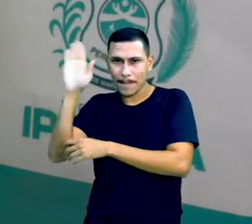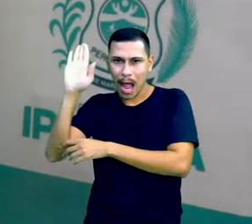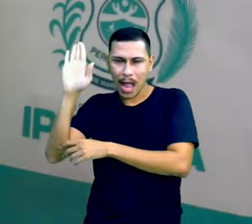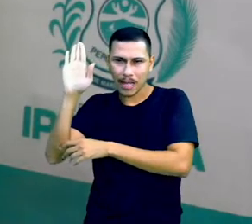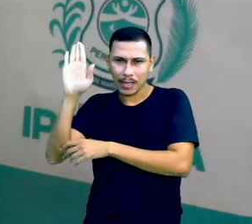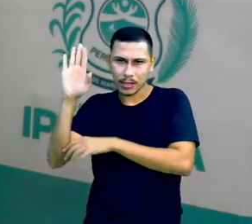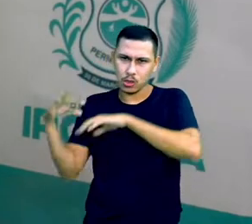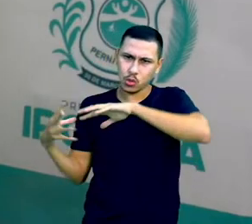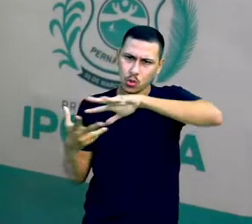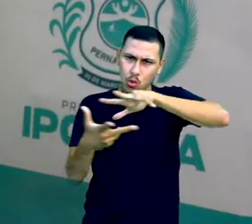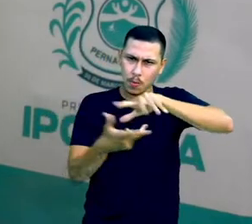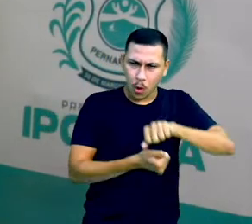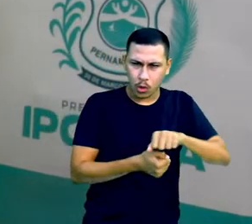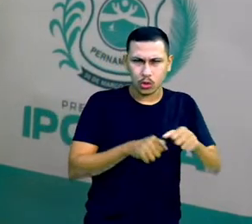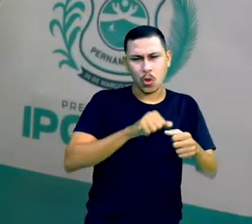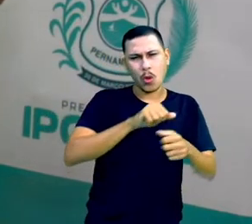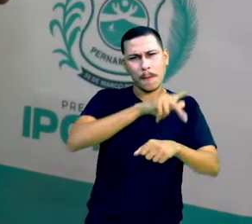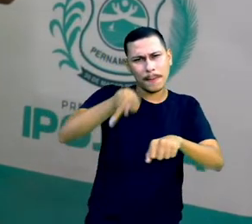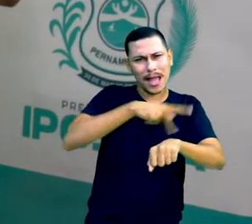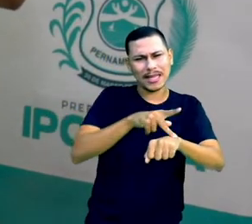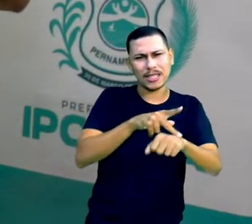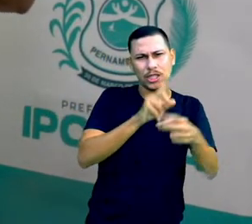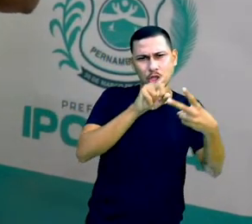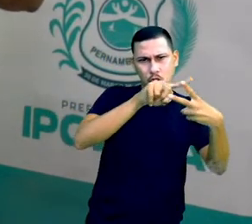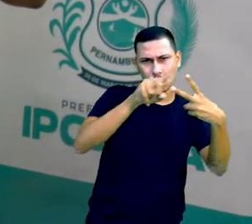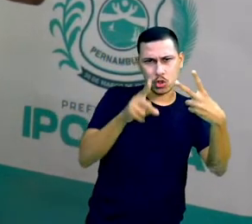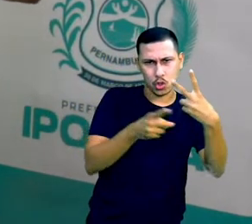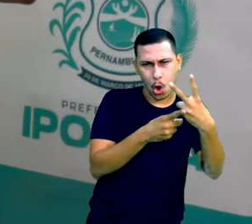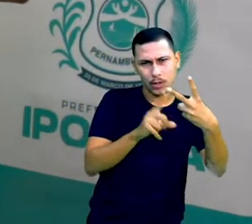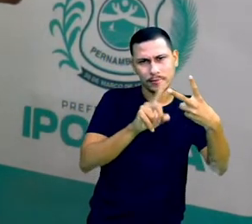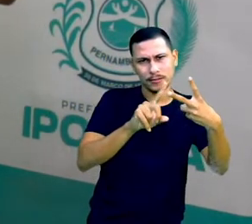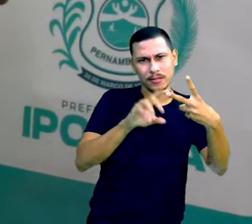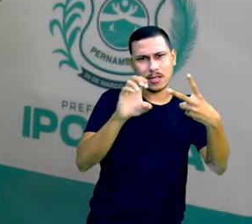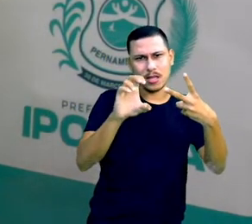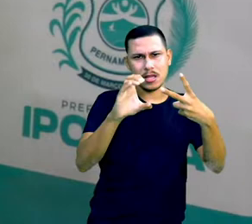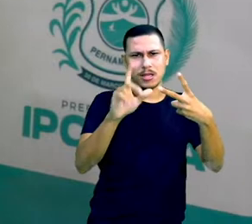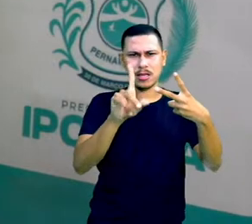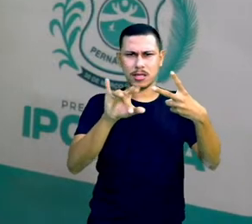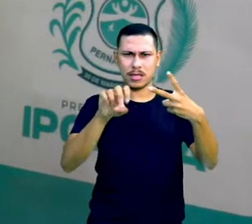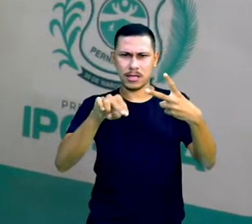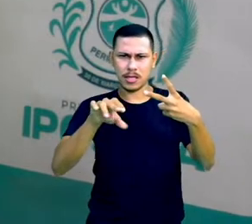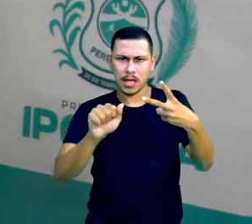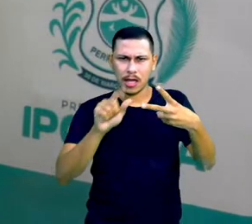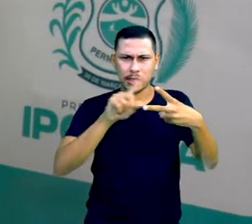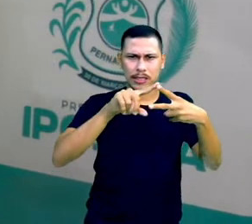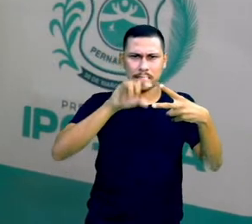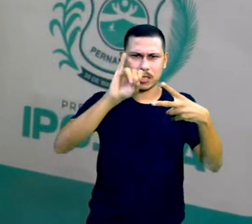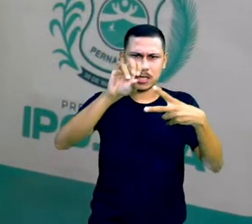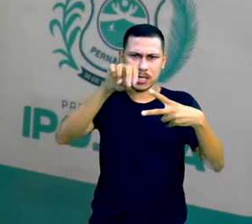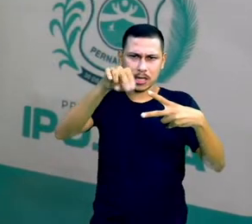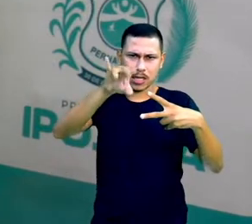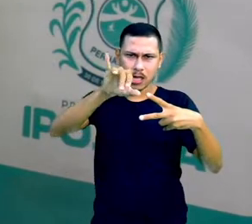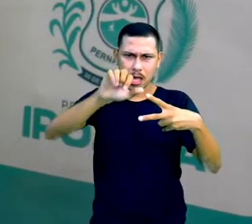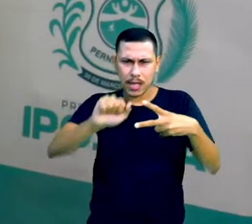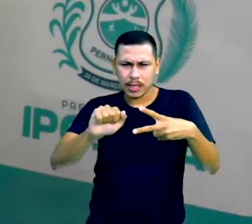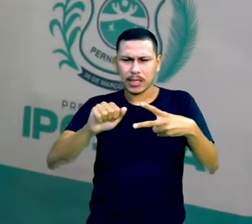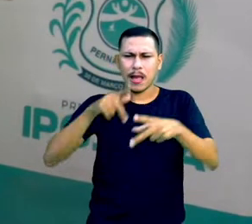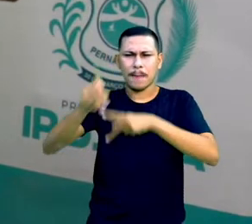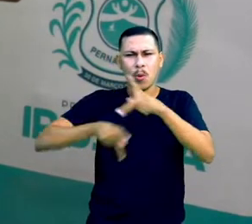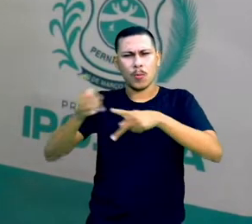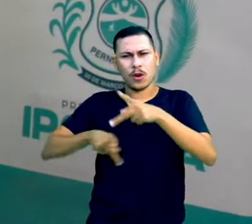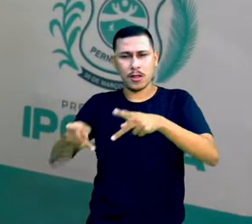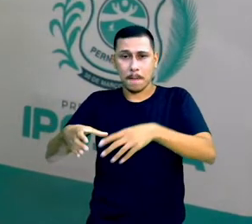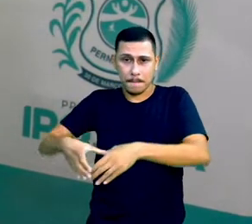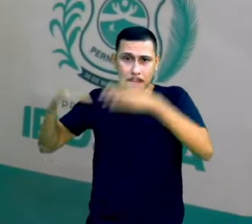temos os dois países em destaque, a China e a Índia, como os mais populosos, onde a gente tem a maior quantidade